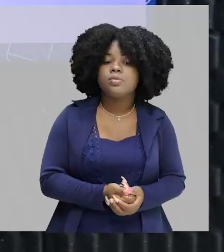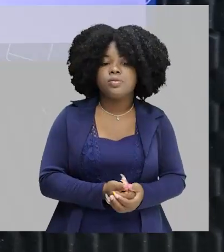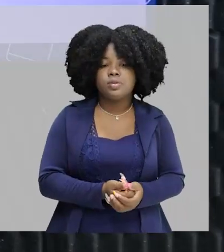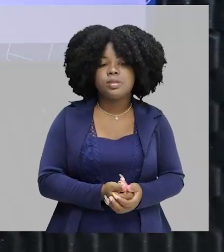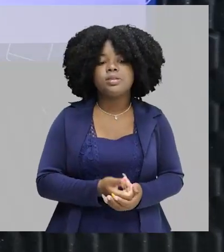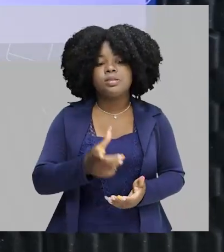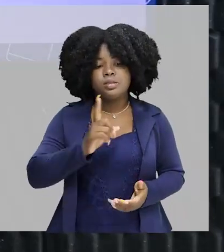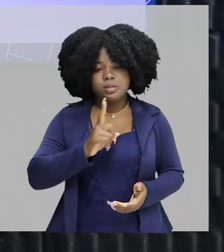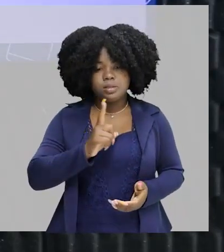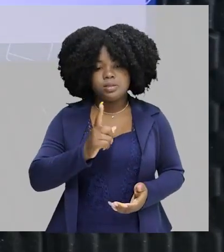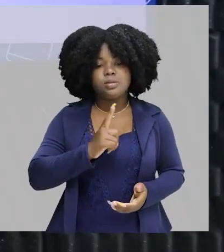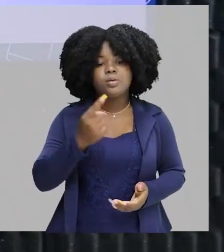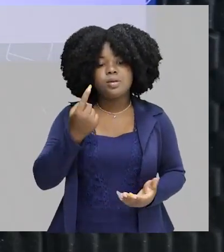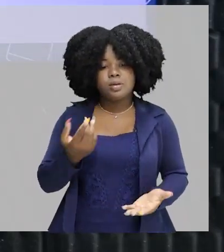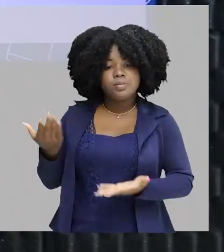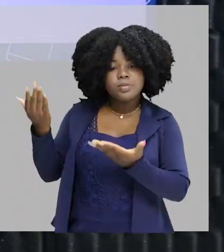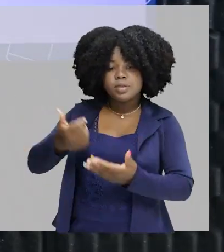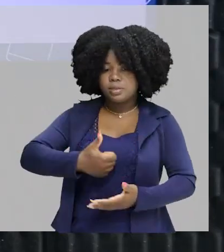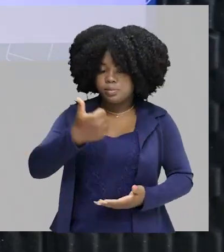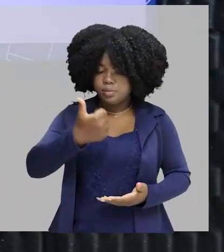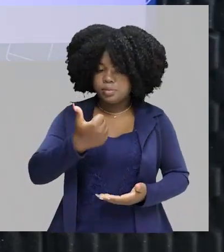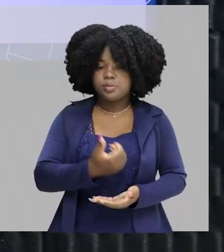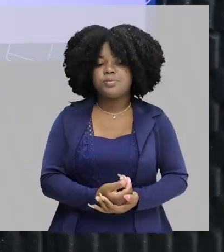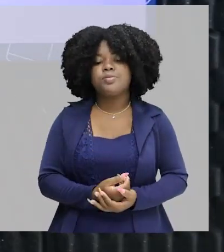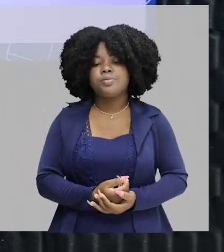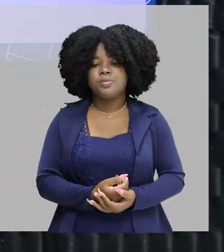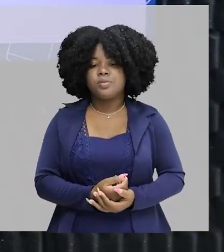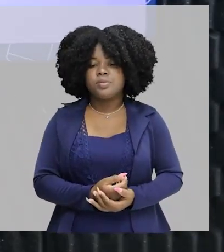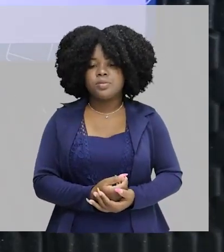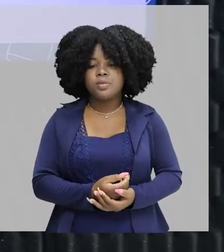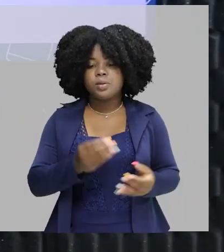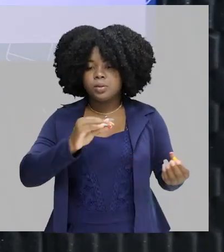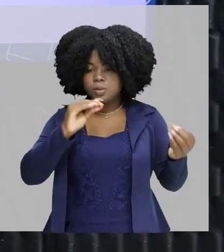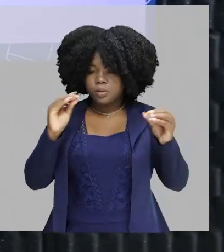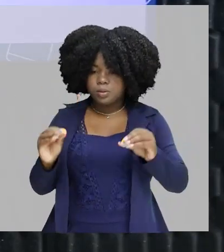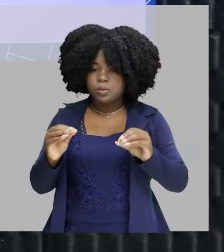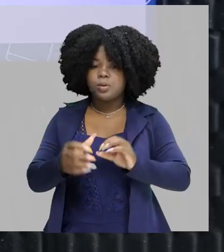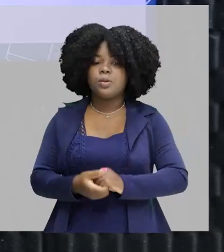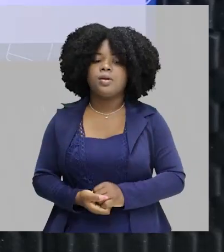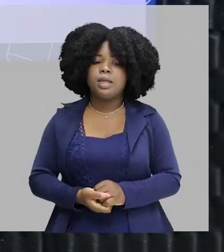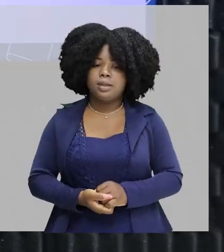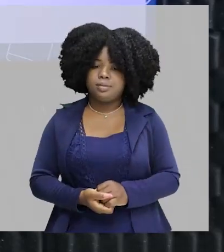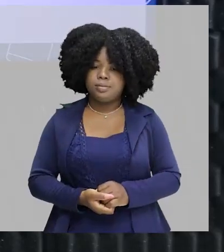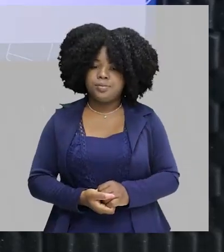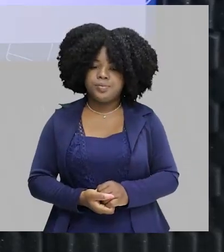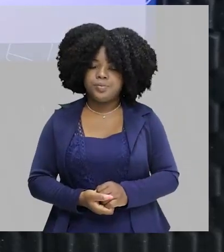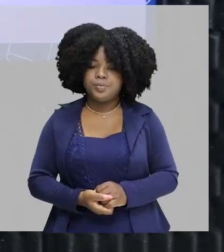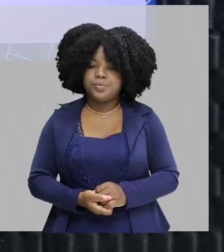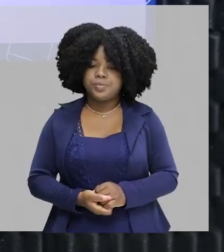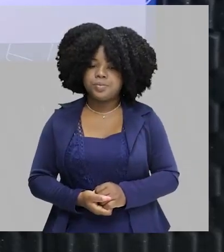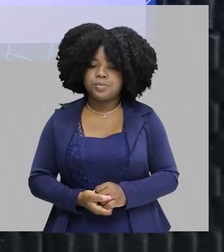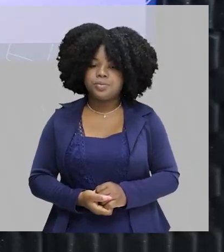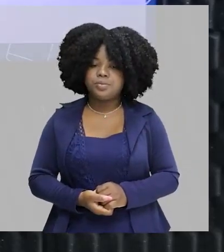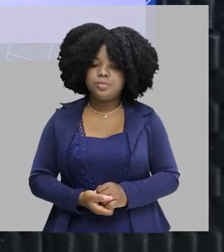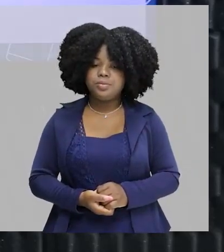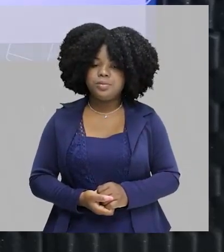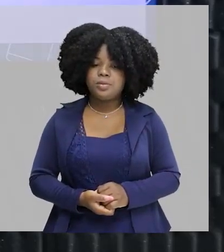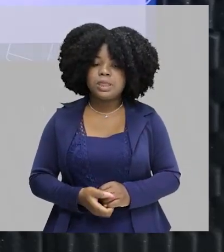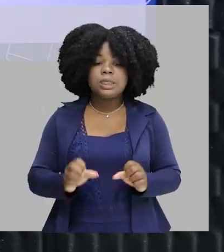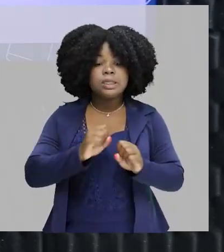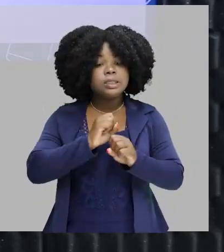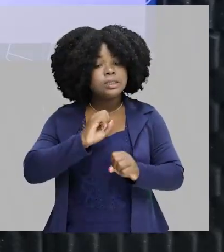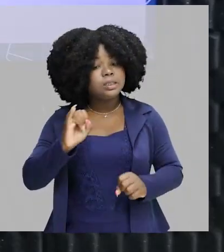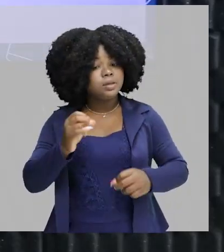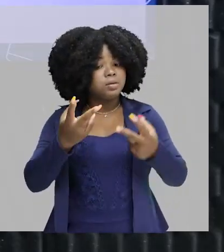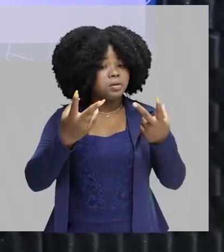passos. Primeiro passo, escrever a equação mencionada no problema. Se você prestou atenção,